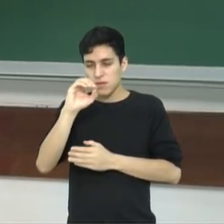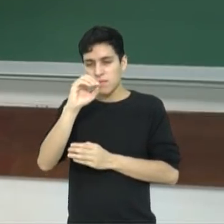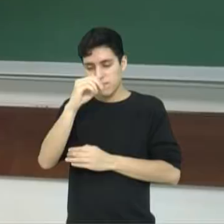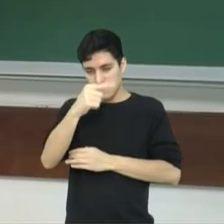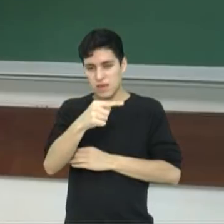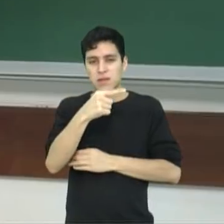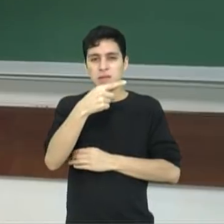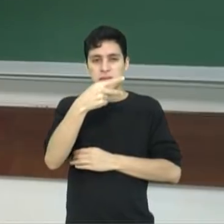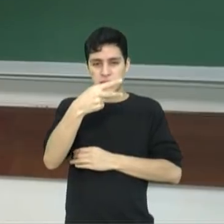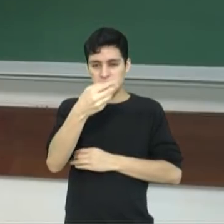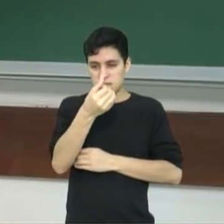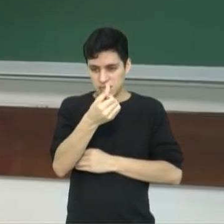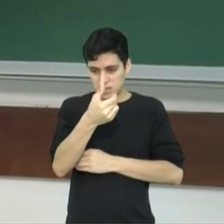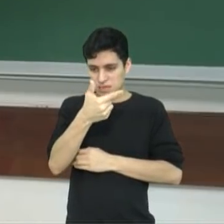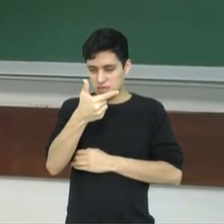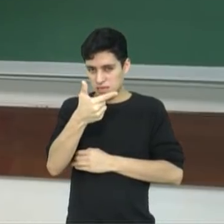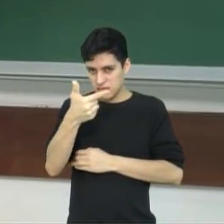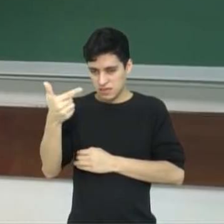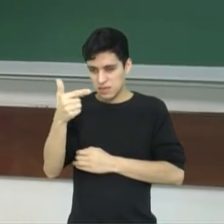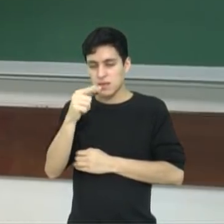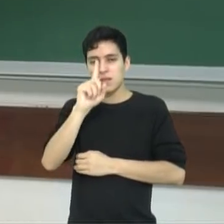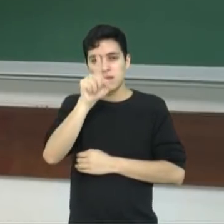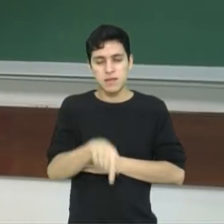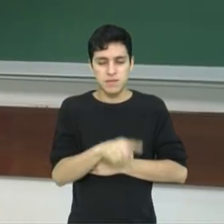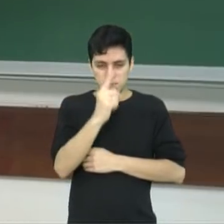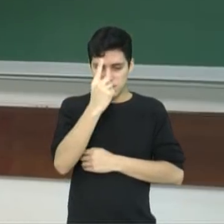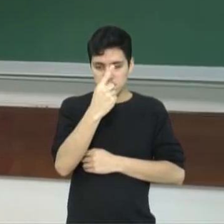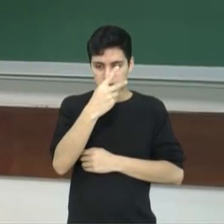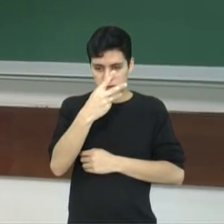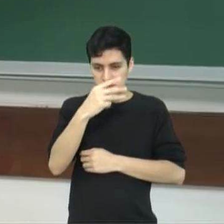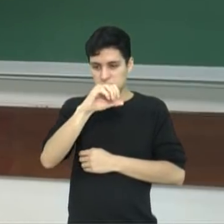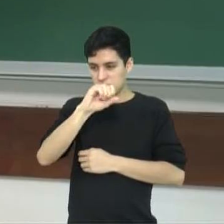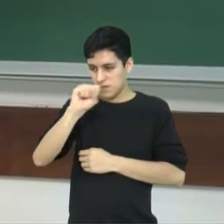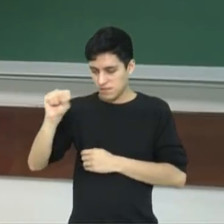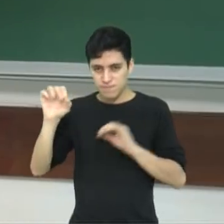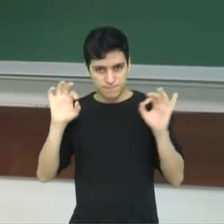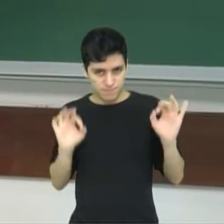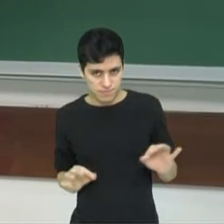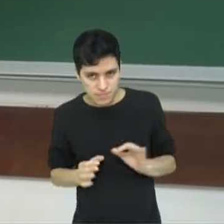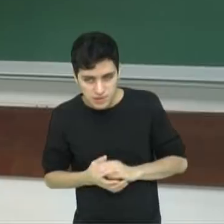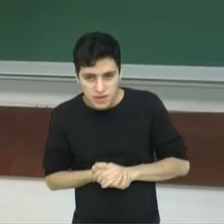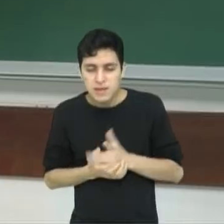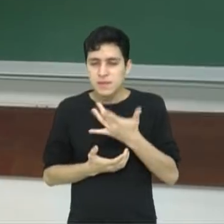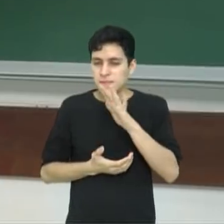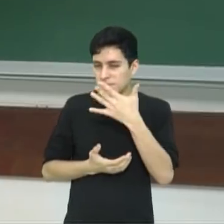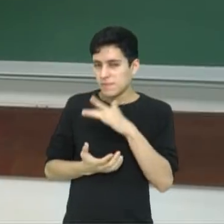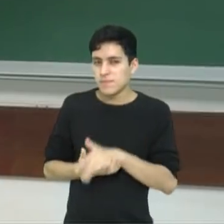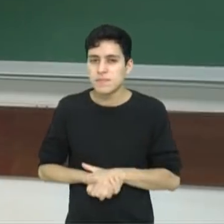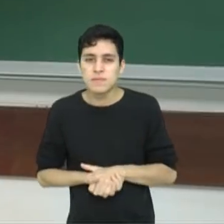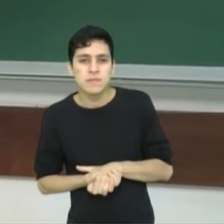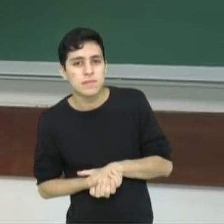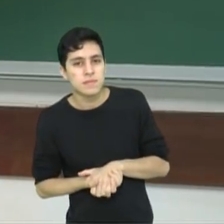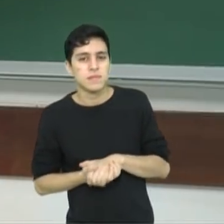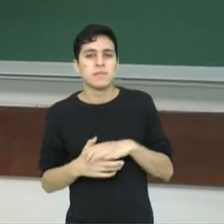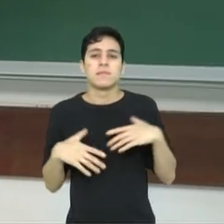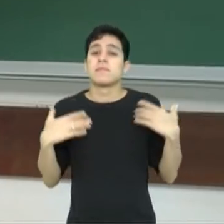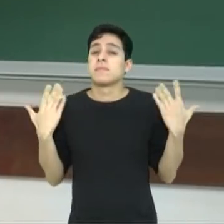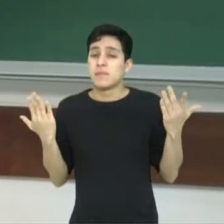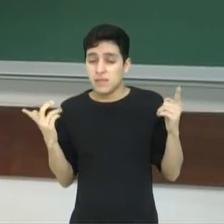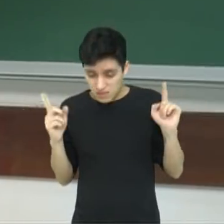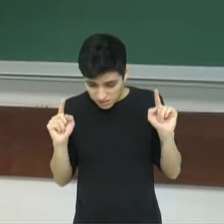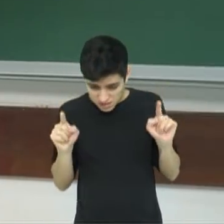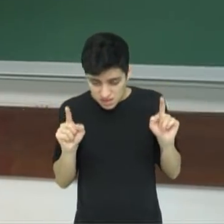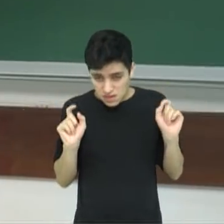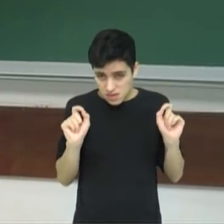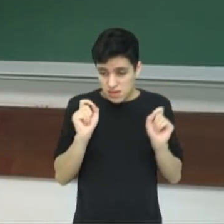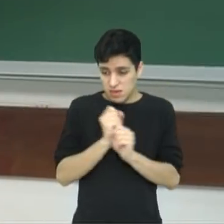ele conquista a região, a cidade de Meca, derruba o panteão de vários deuses e impõe apenas um deus,